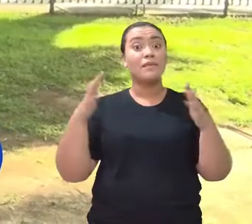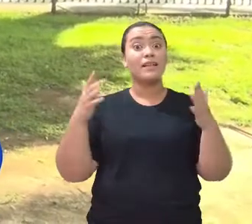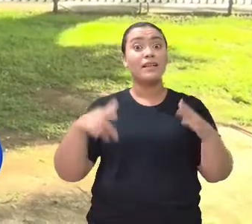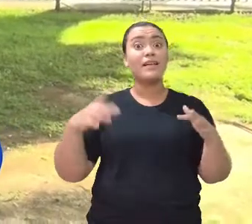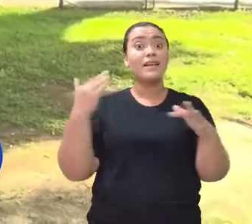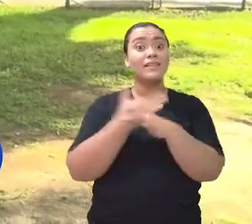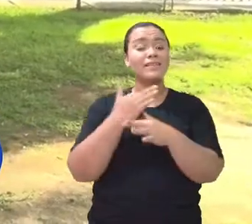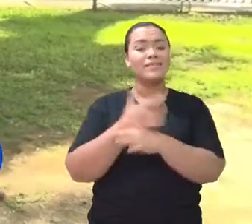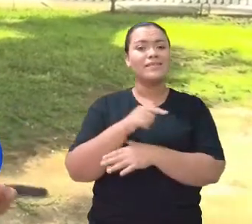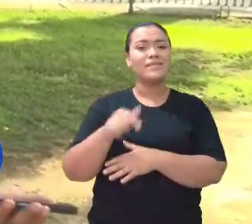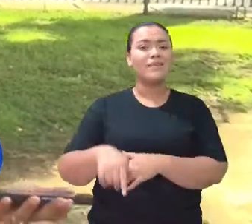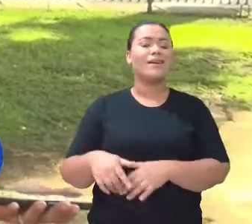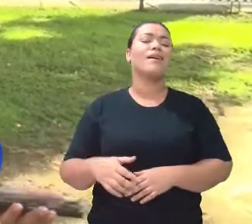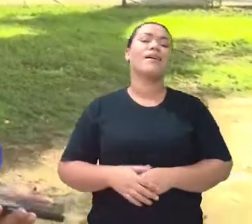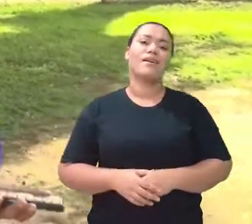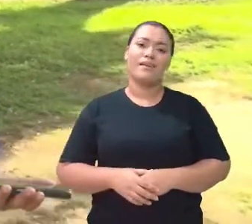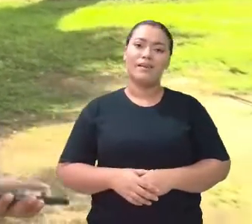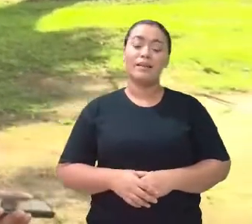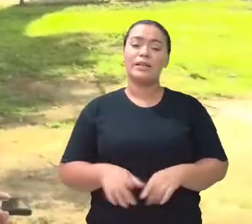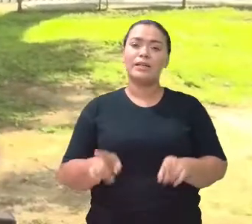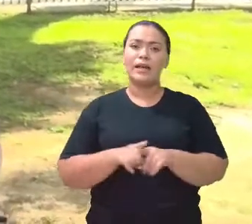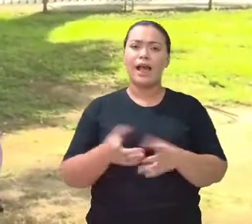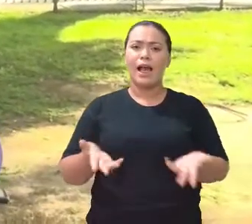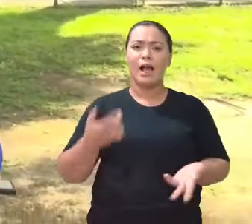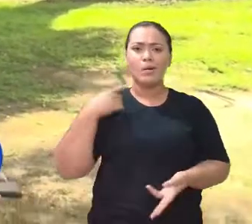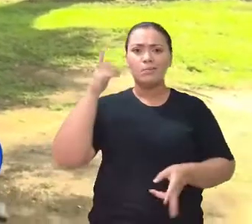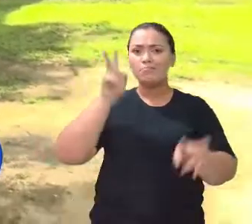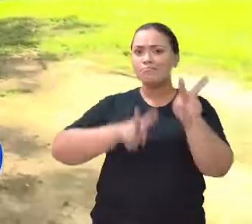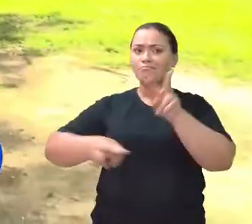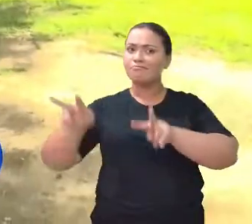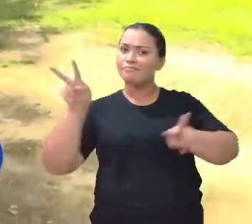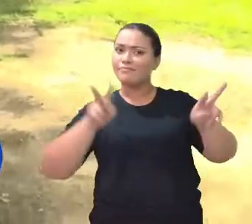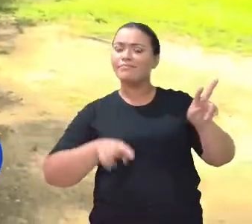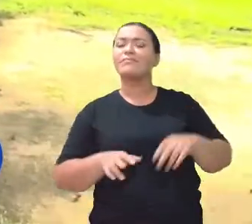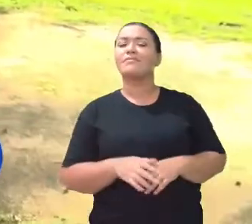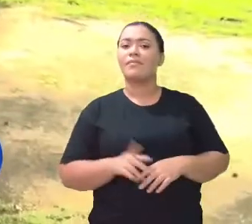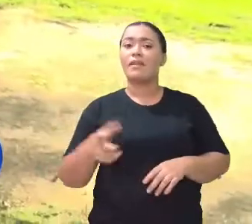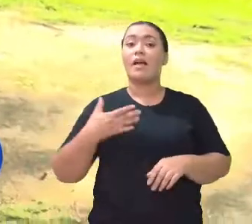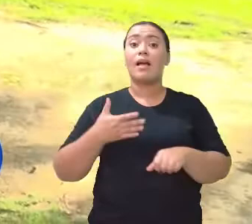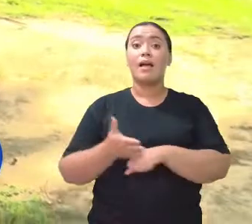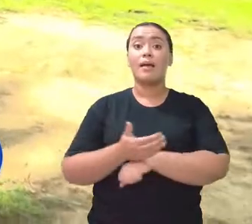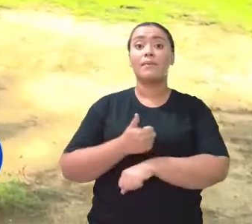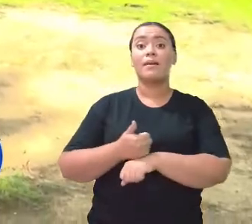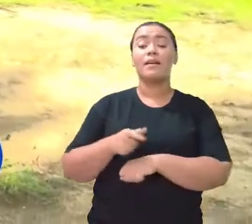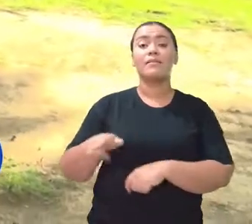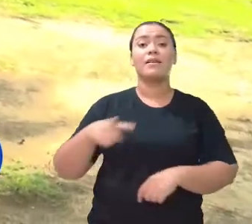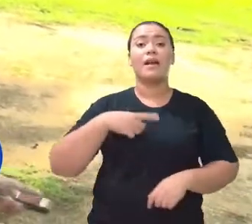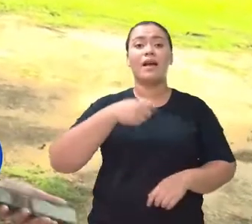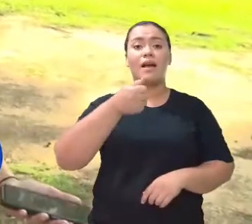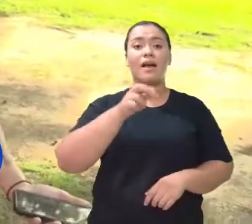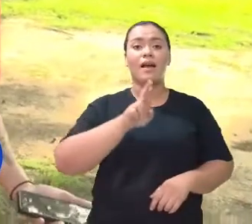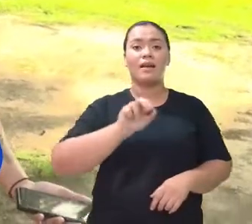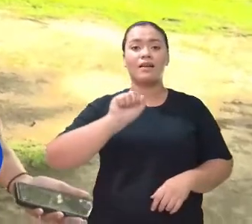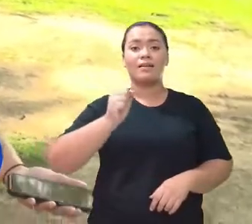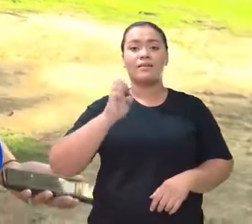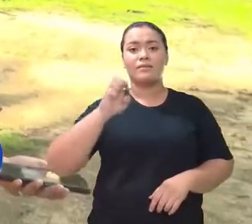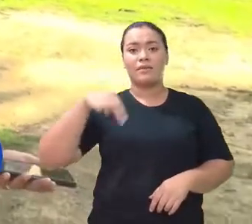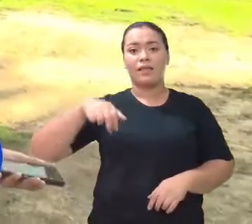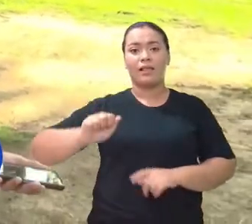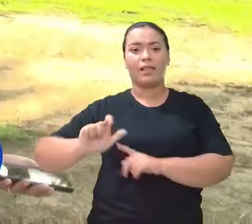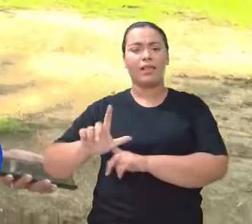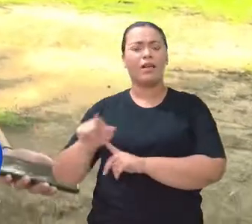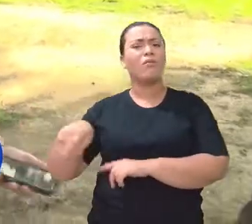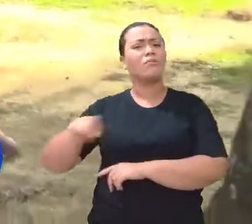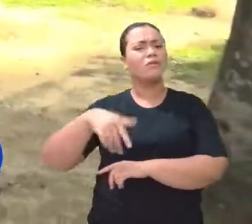nossa cidade. E estamos nessa paisagem aqui da Praça do Arsenal, né? Uma praça bem conhecida